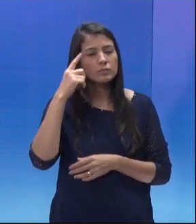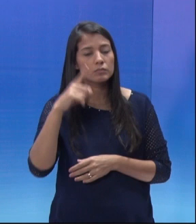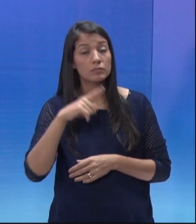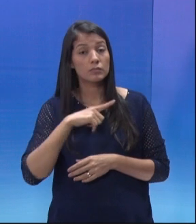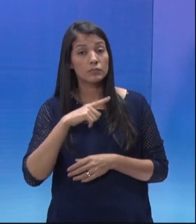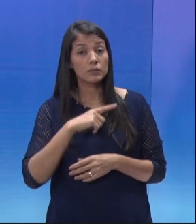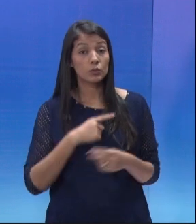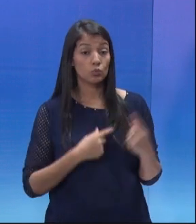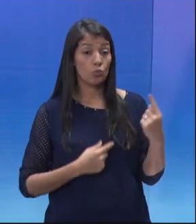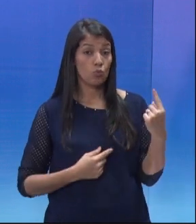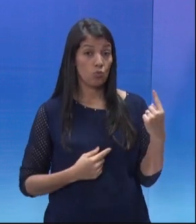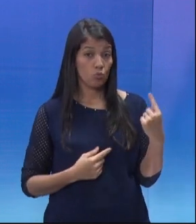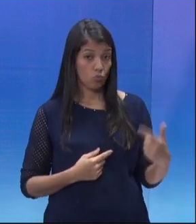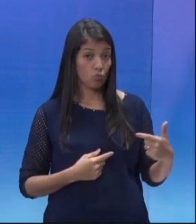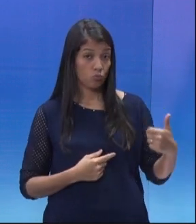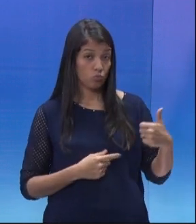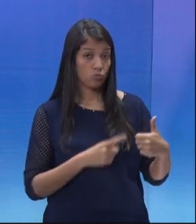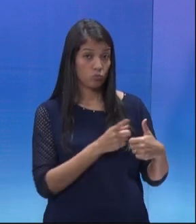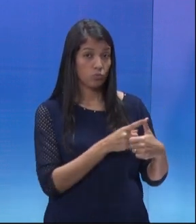gramas e está emitindo